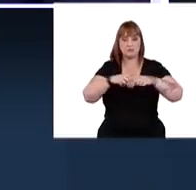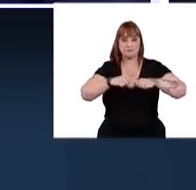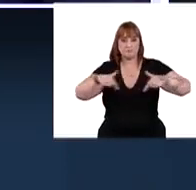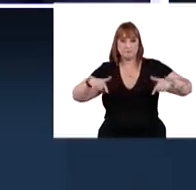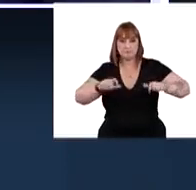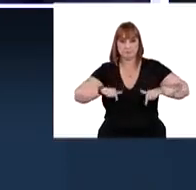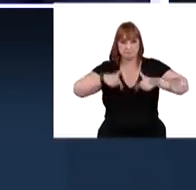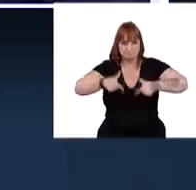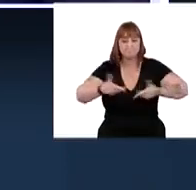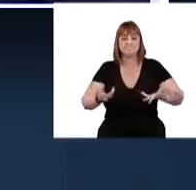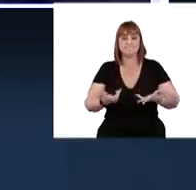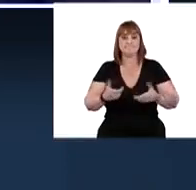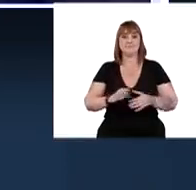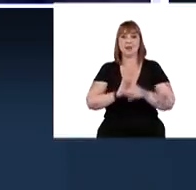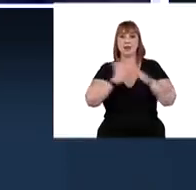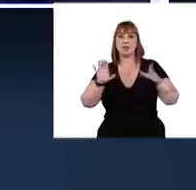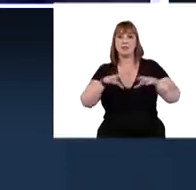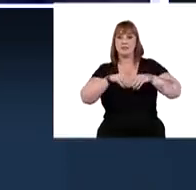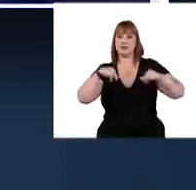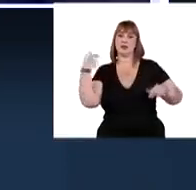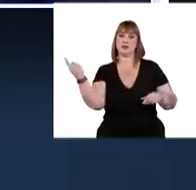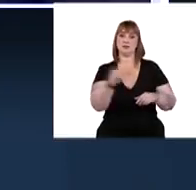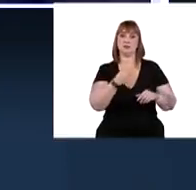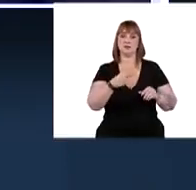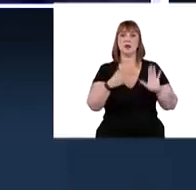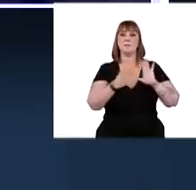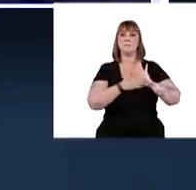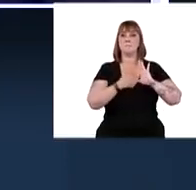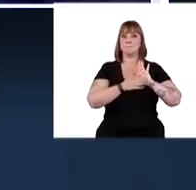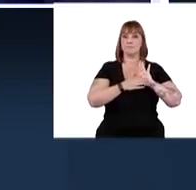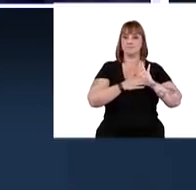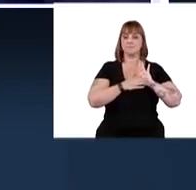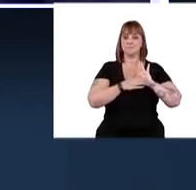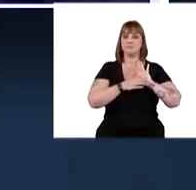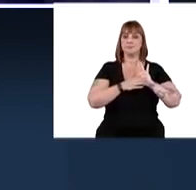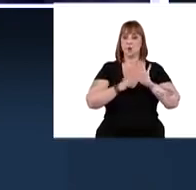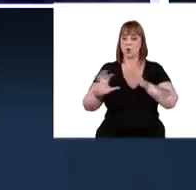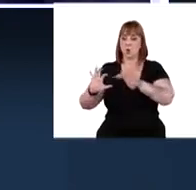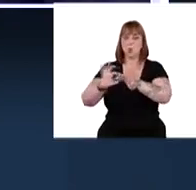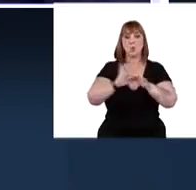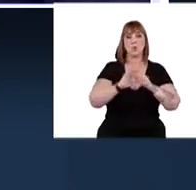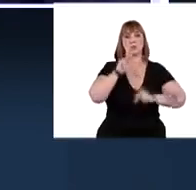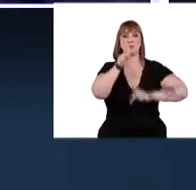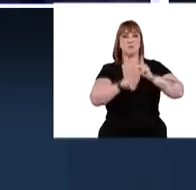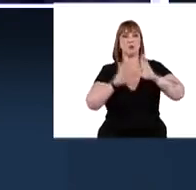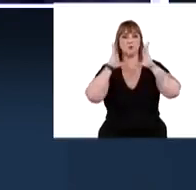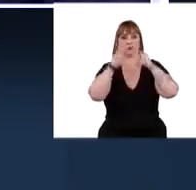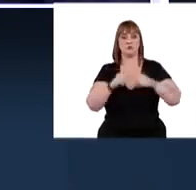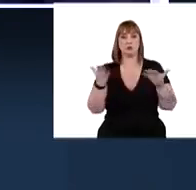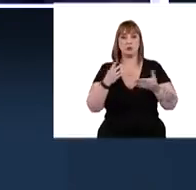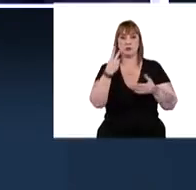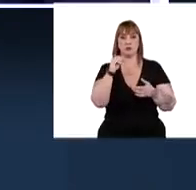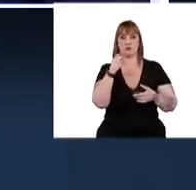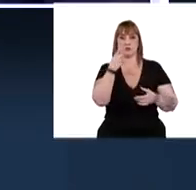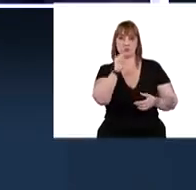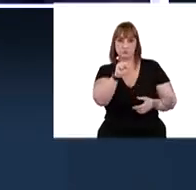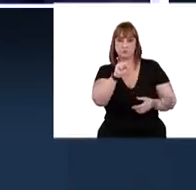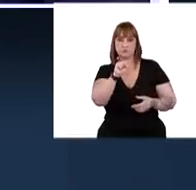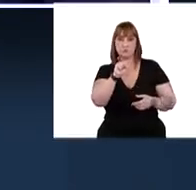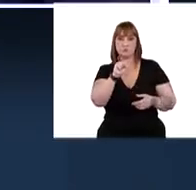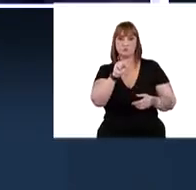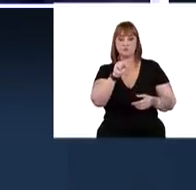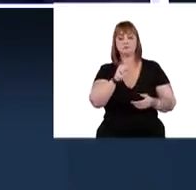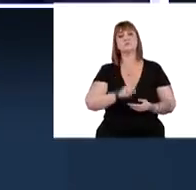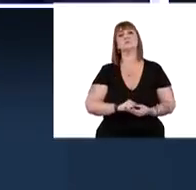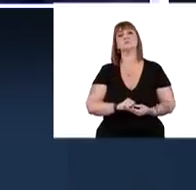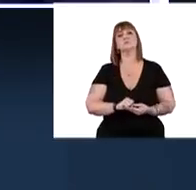das nossas terras, é uma pauta que une todos os povos. Né? E agora, para 2018, nós estamos também aí